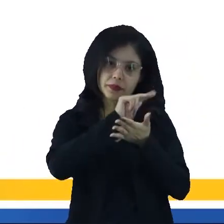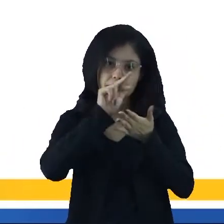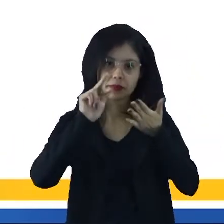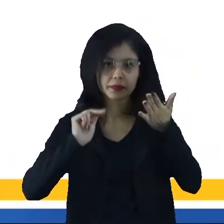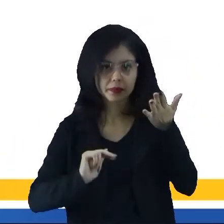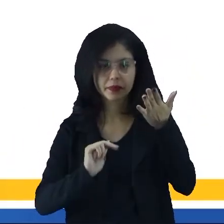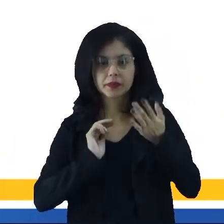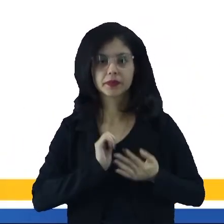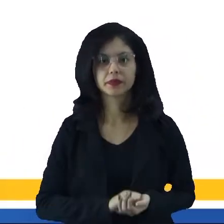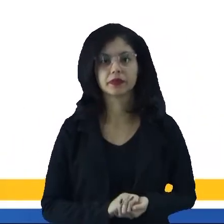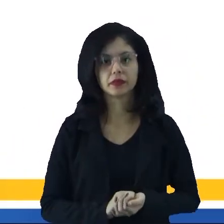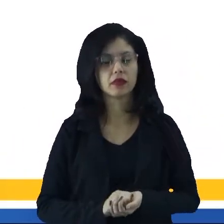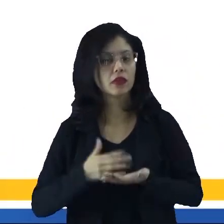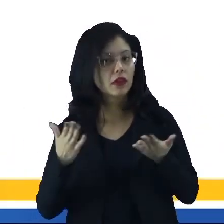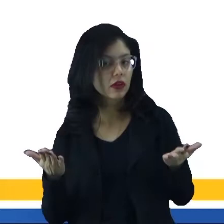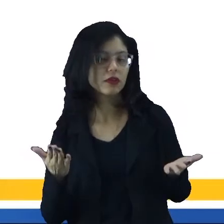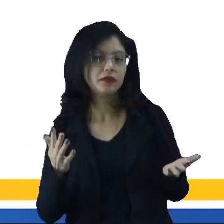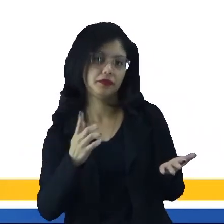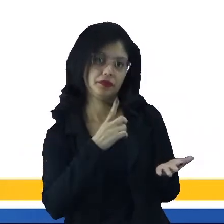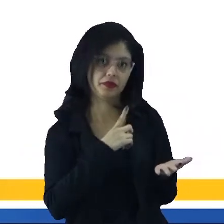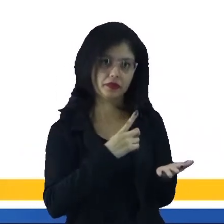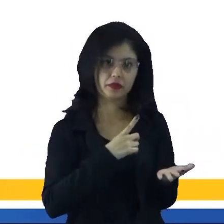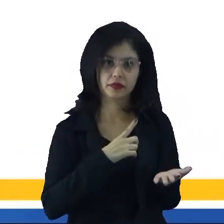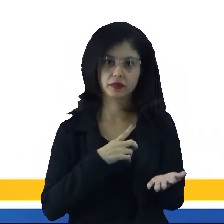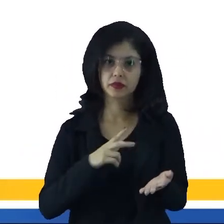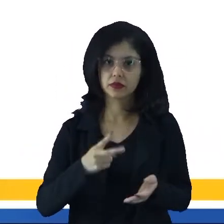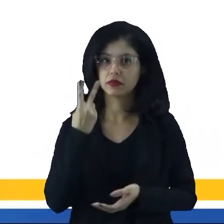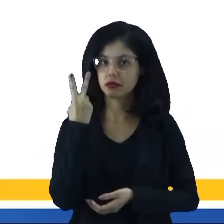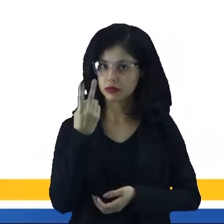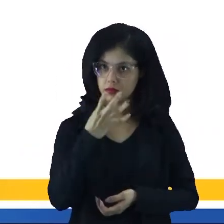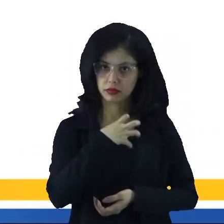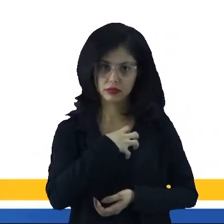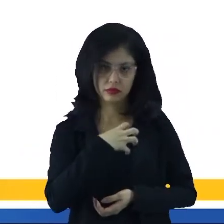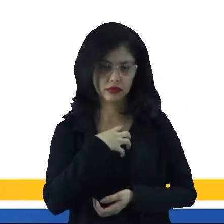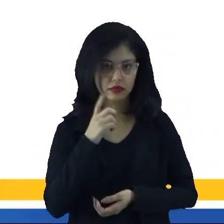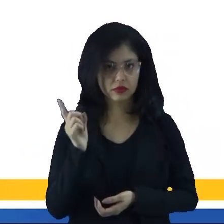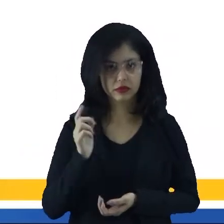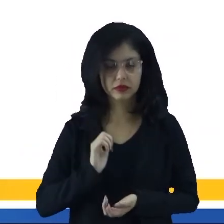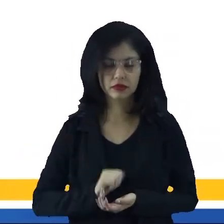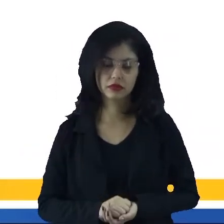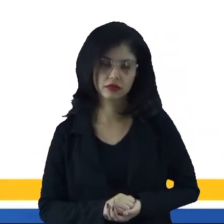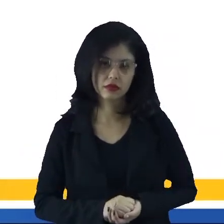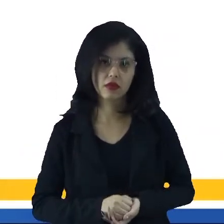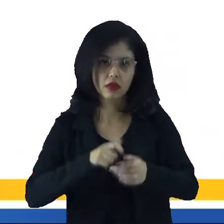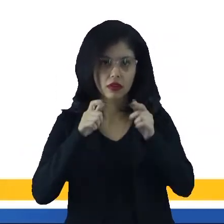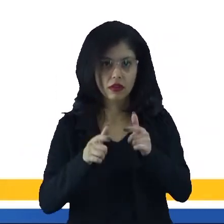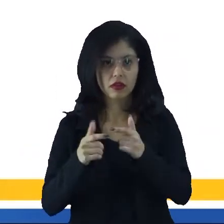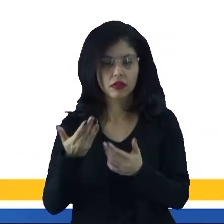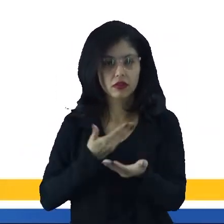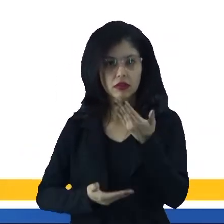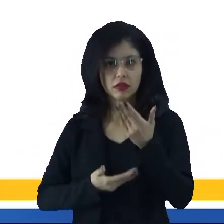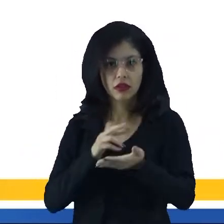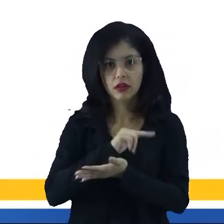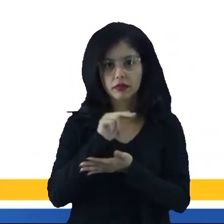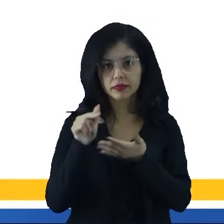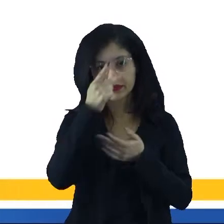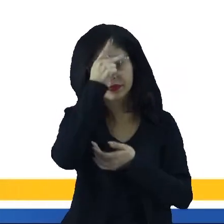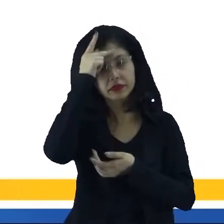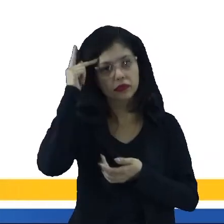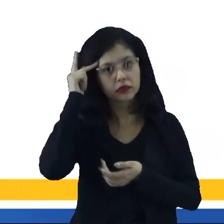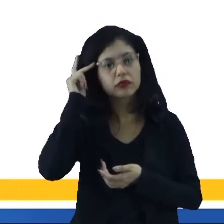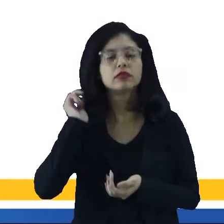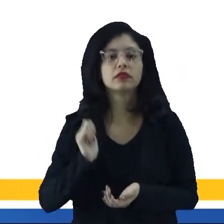pessoas. Tá? Então, dei um duplo sentido aí. Rede social, onde me relaciono com várias pessoas